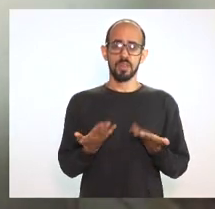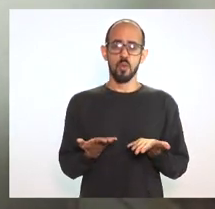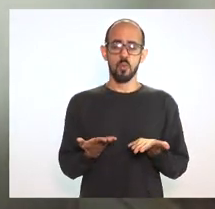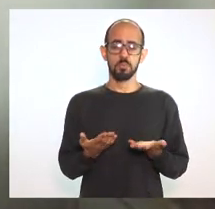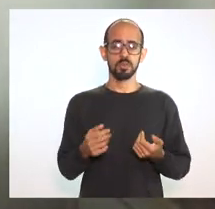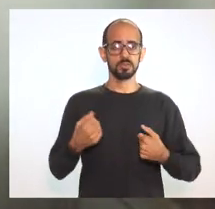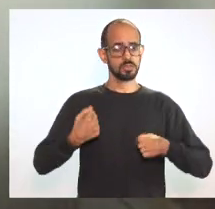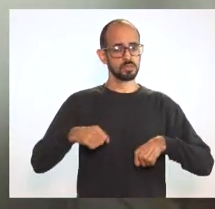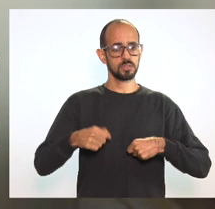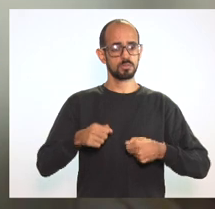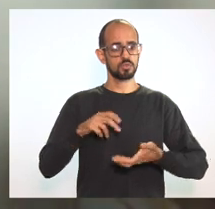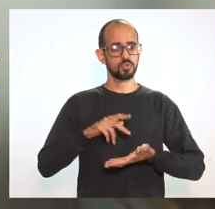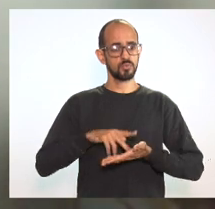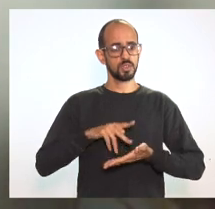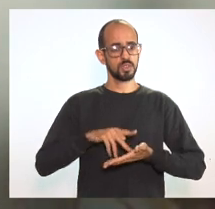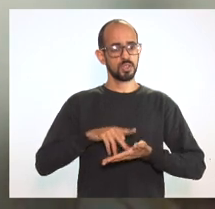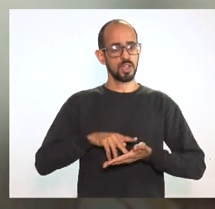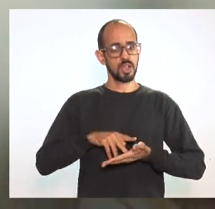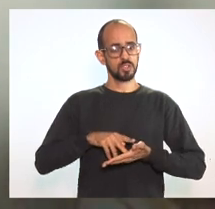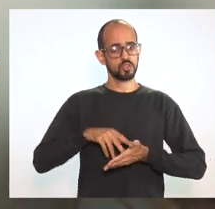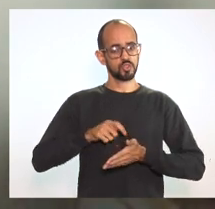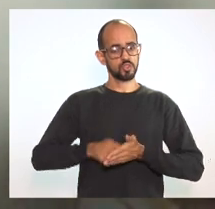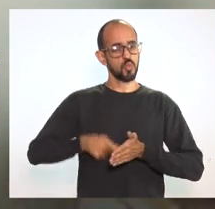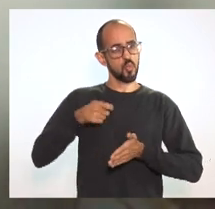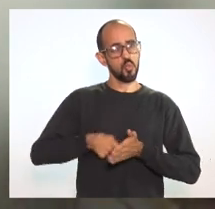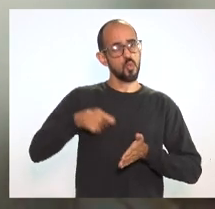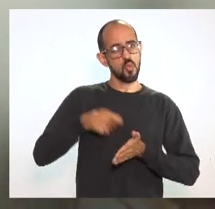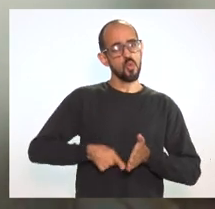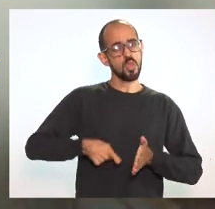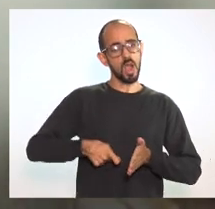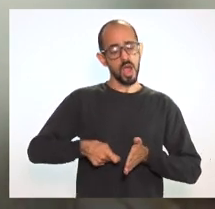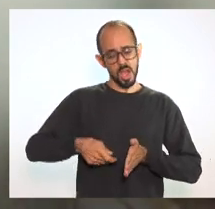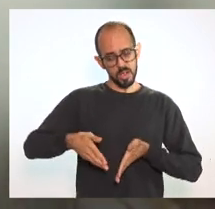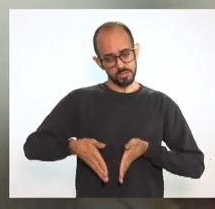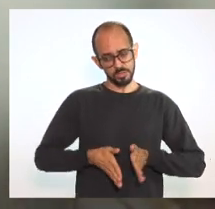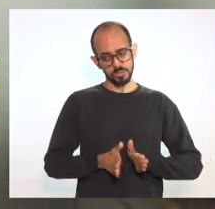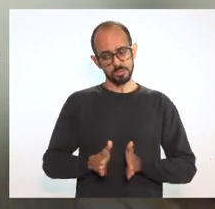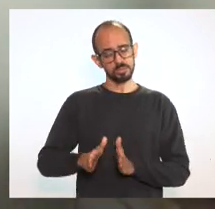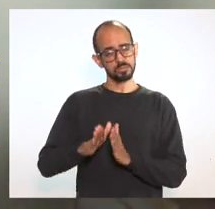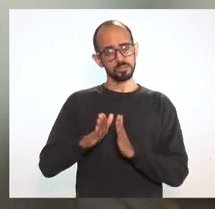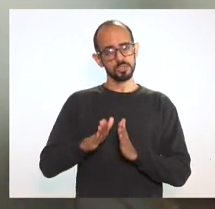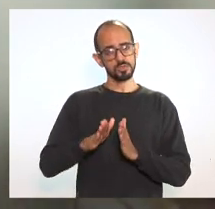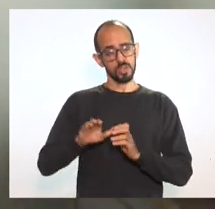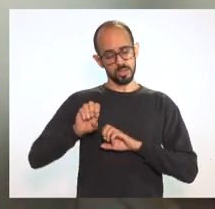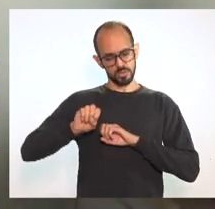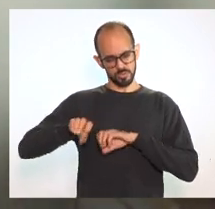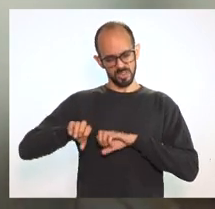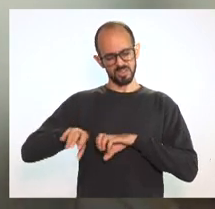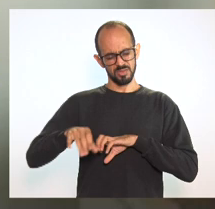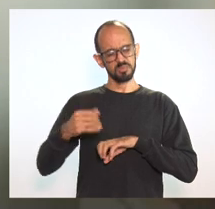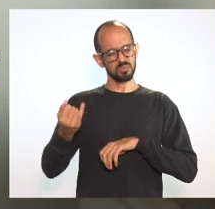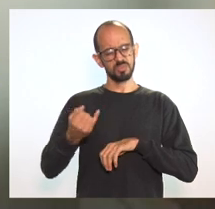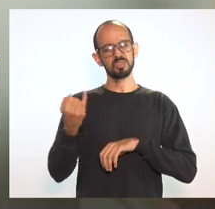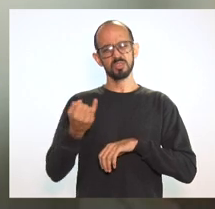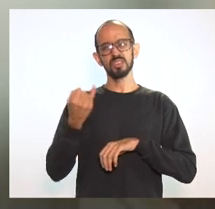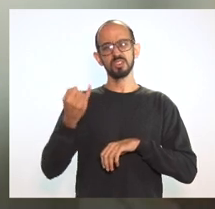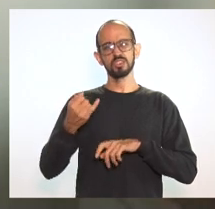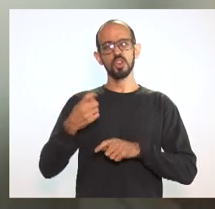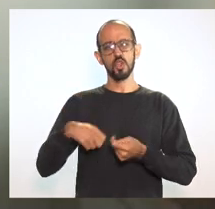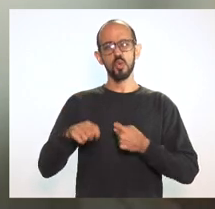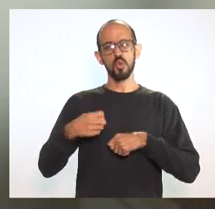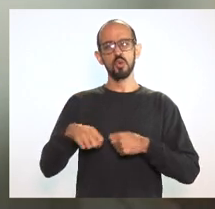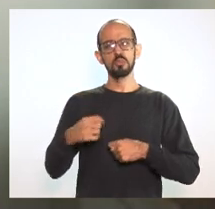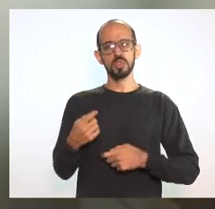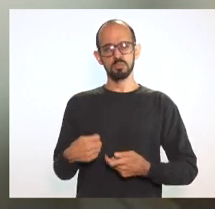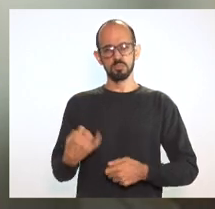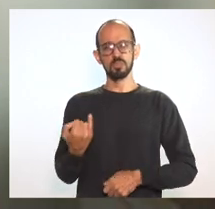realmente marchar nessa direção. Claro que a educação é importante, claro que a economia é